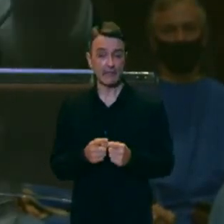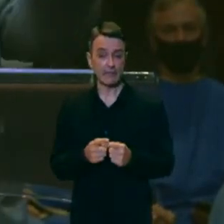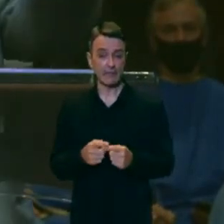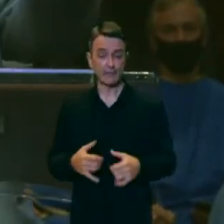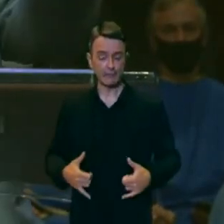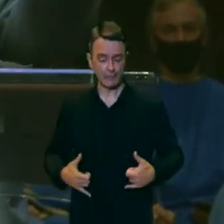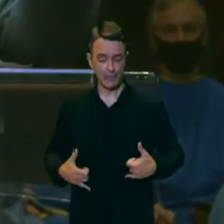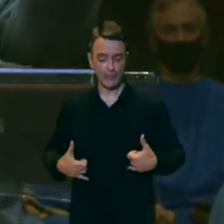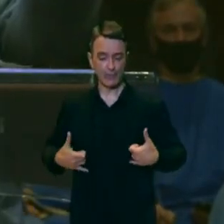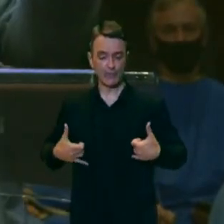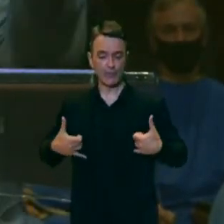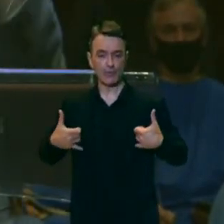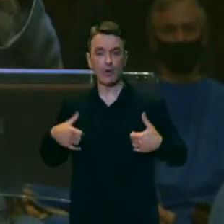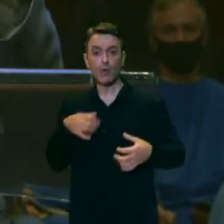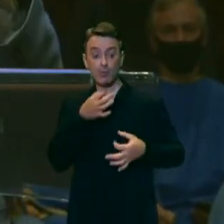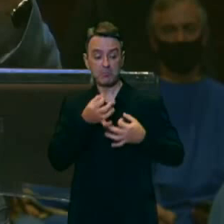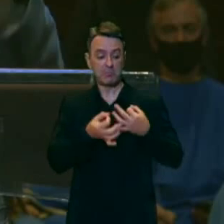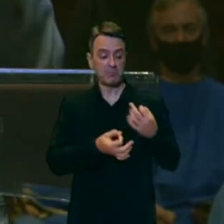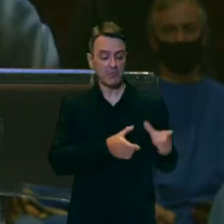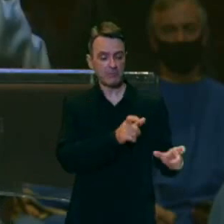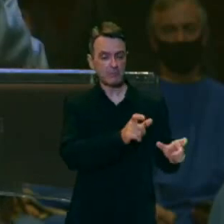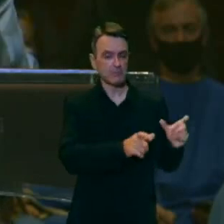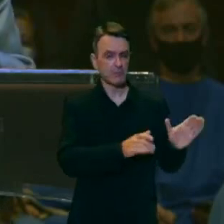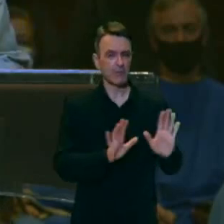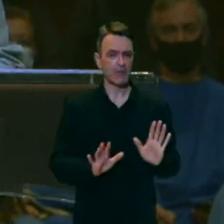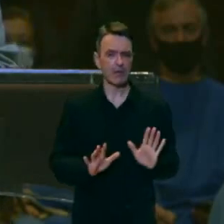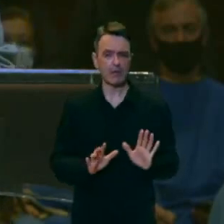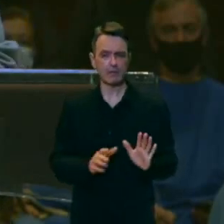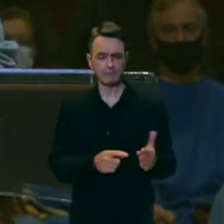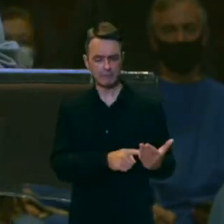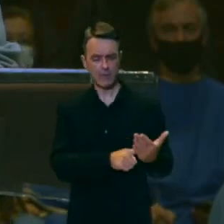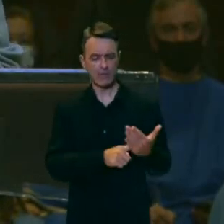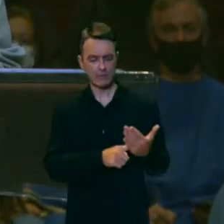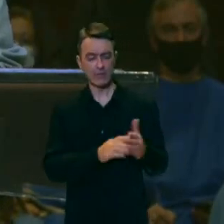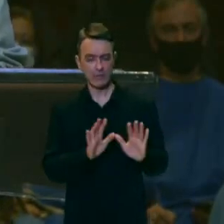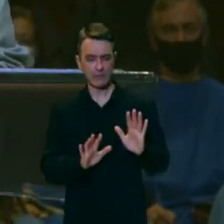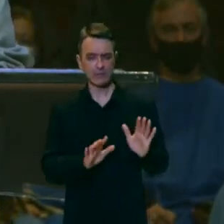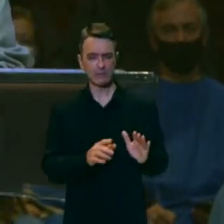Porque a opinião das pessoas, para alguns de nós, diz quem nós somos.